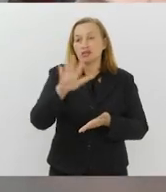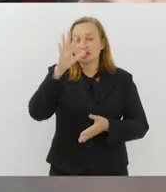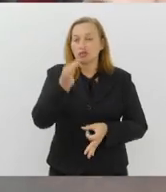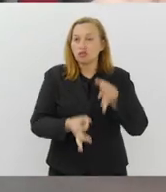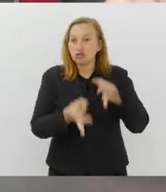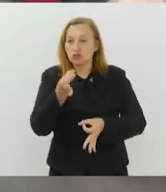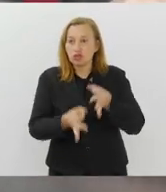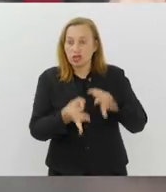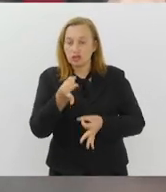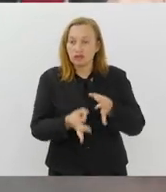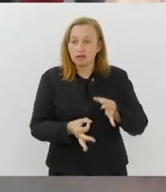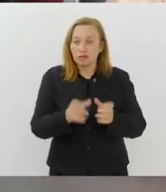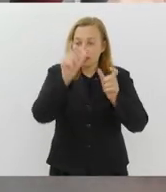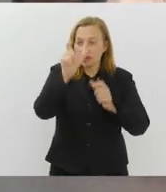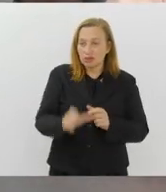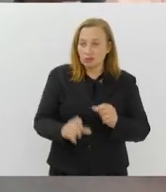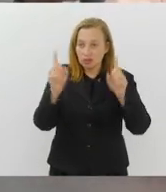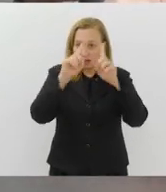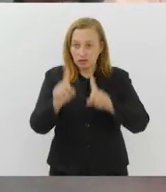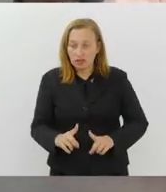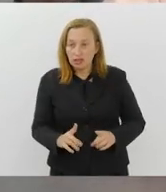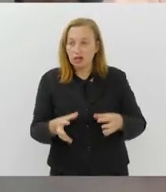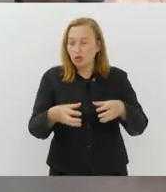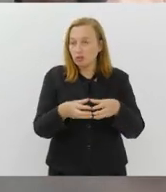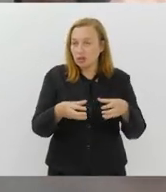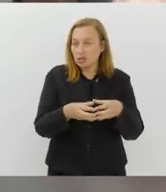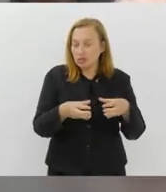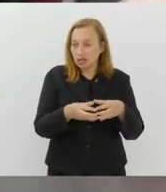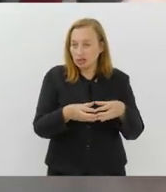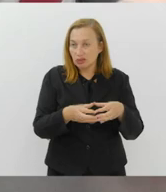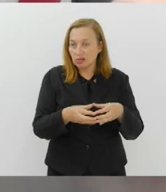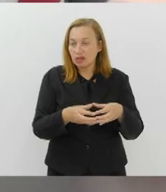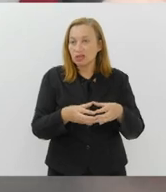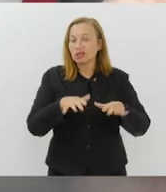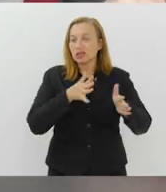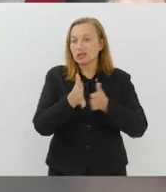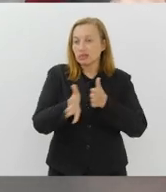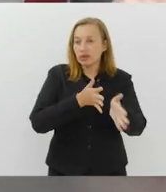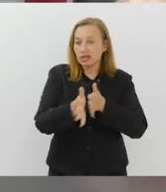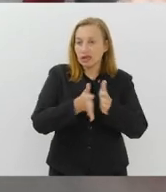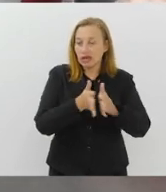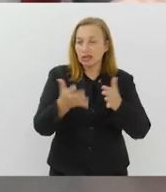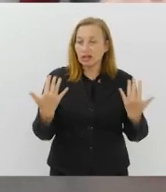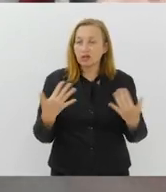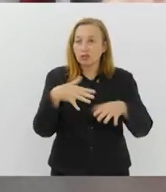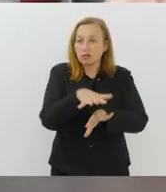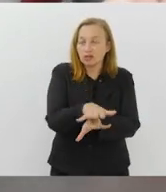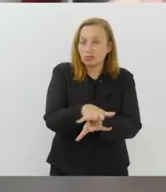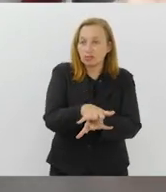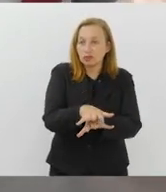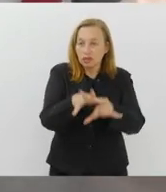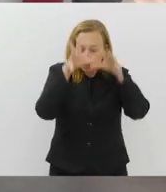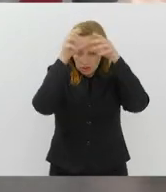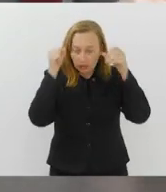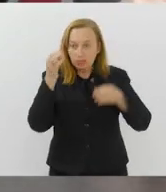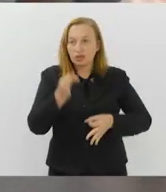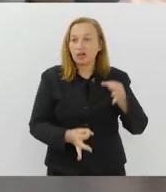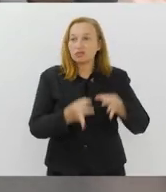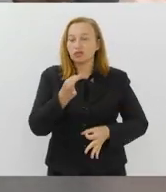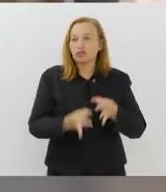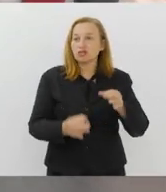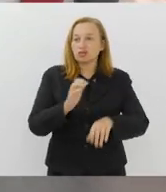e, finalizando, a COMAI, que é a Comissão Permanente de Acessibilidade e Inclusão do Tribunal de Justiça do Estado do Rio